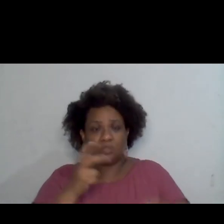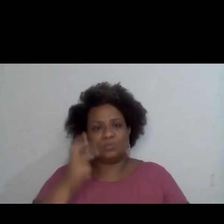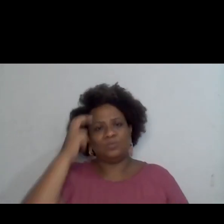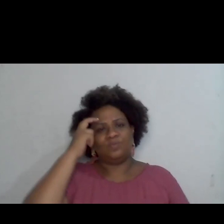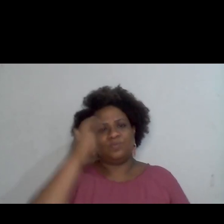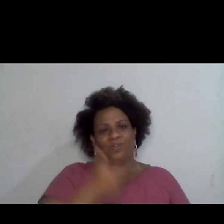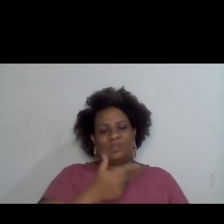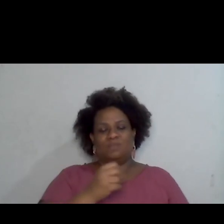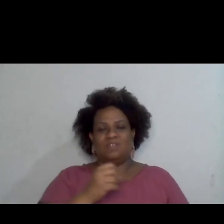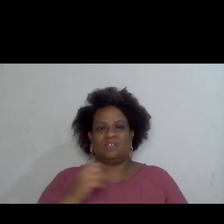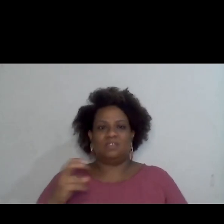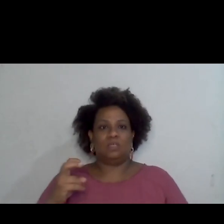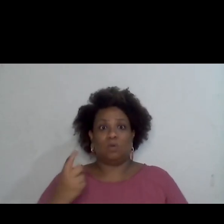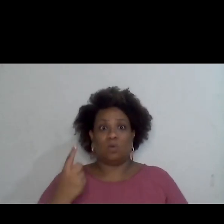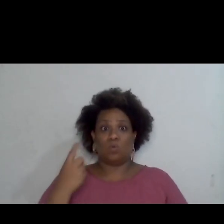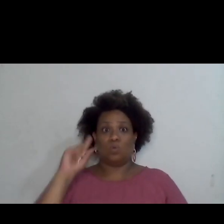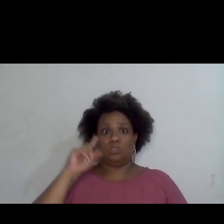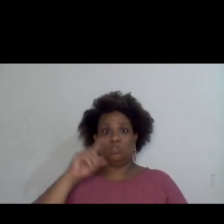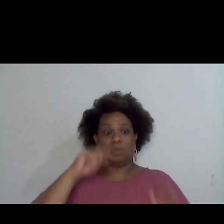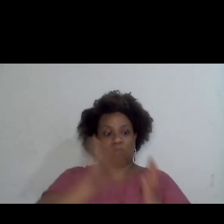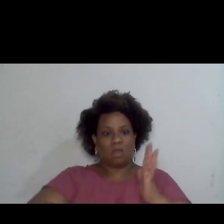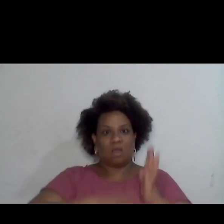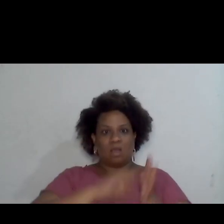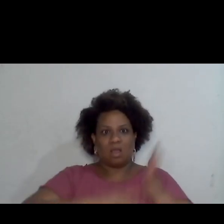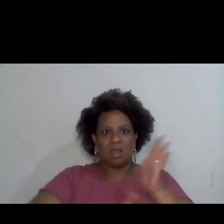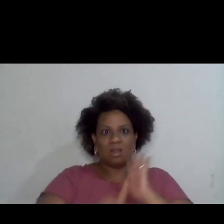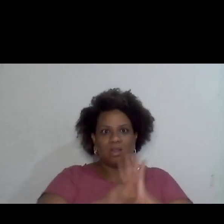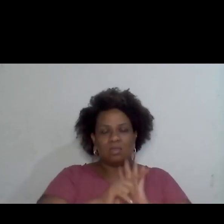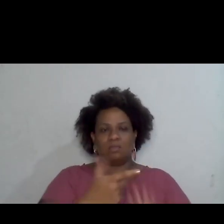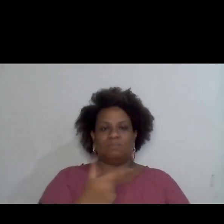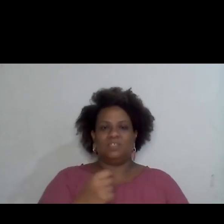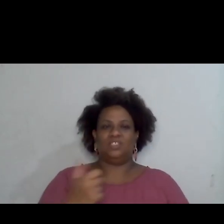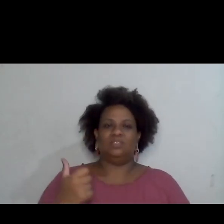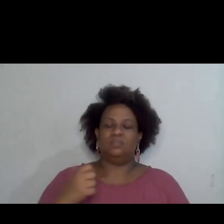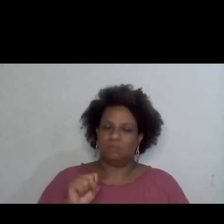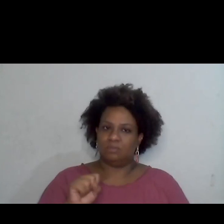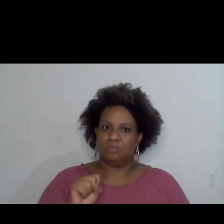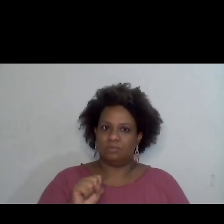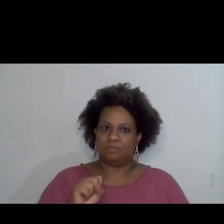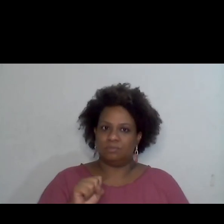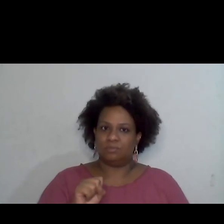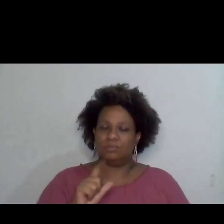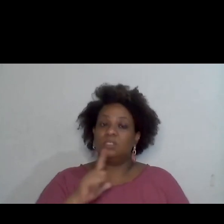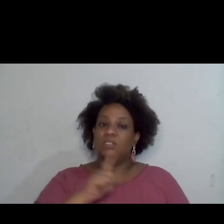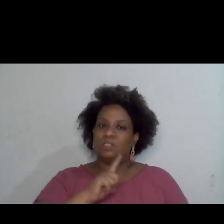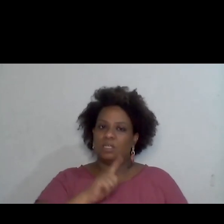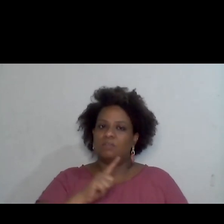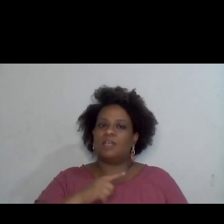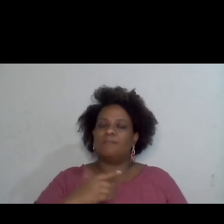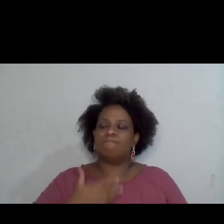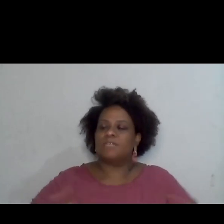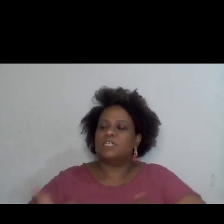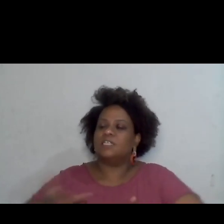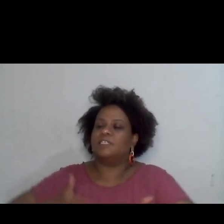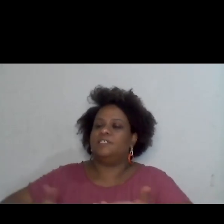a última regulamentação foi de 2018. Então, a gente está lidando com essas, vamos dizer, com